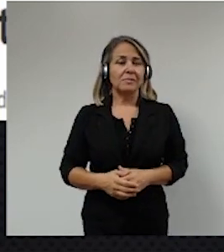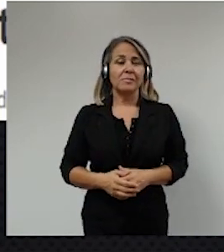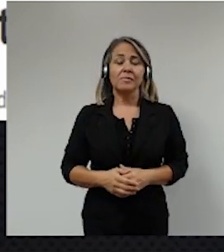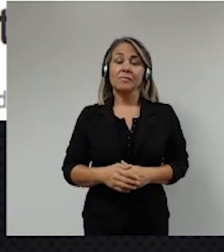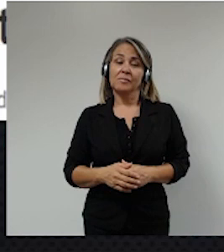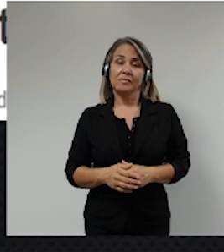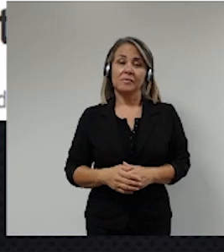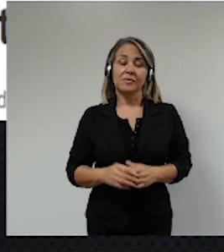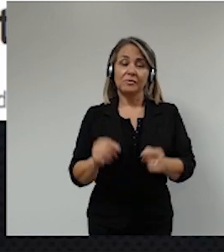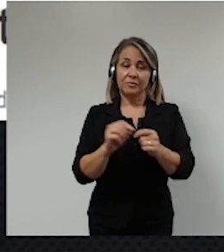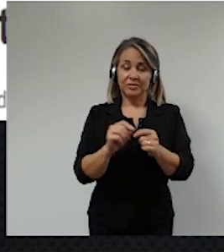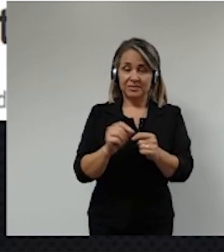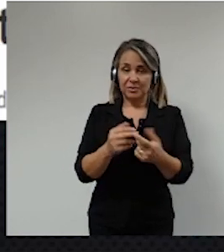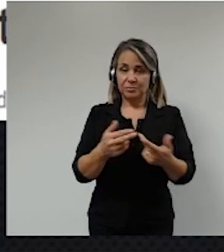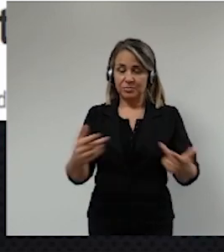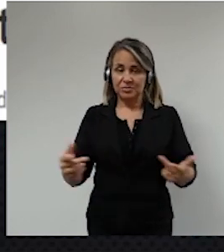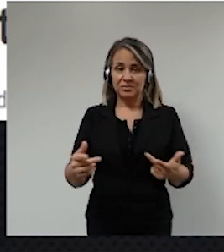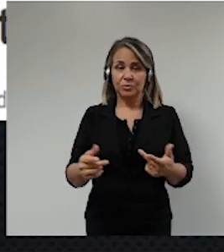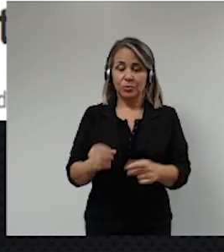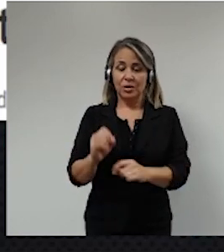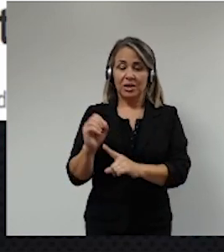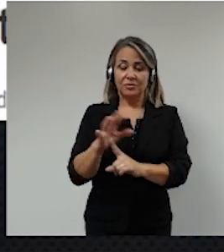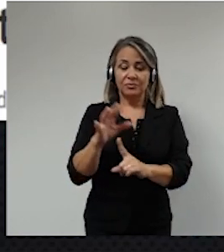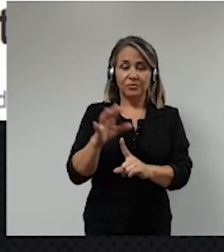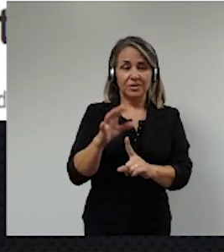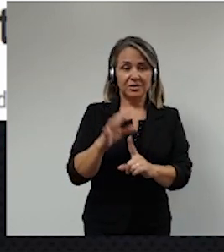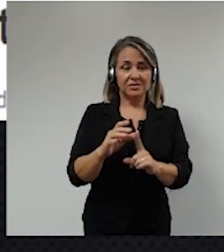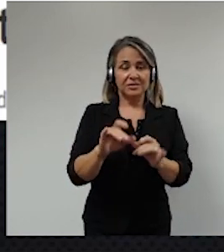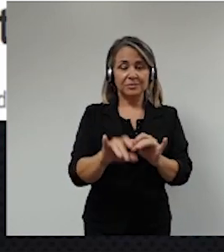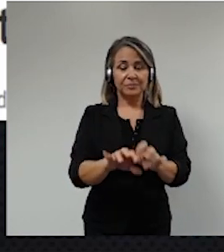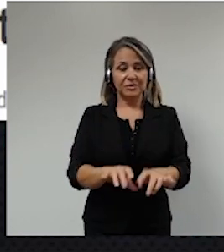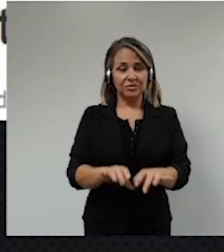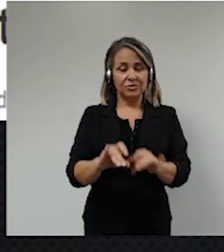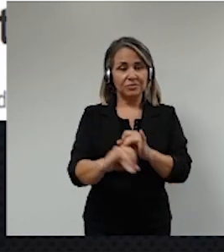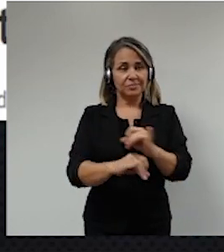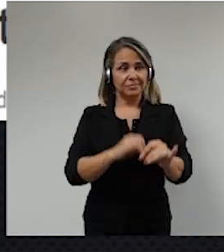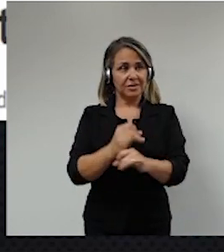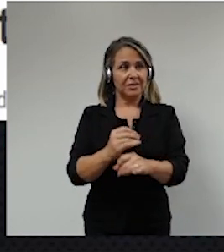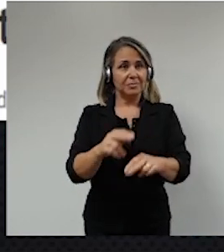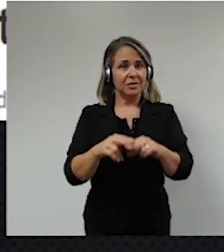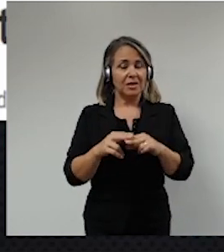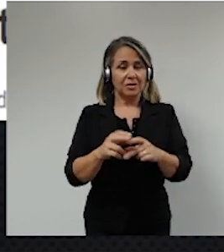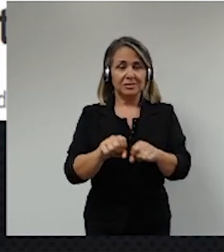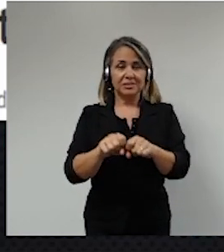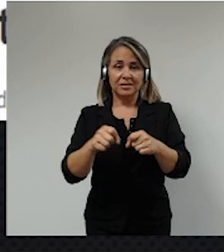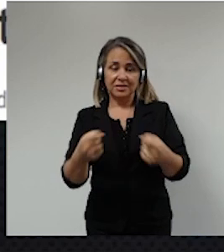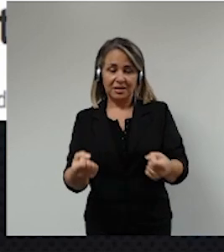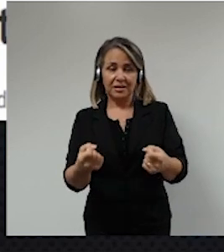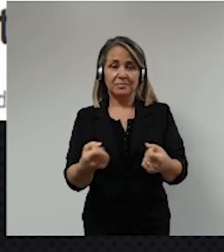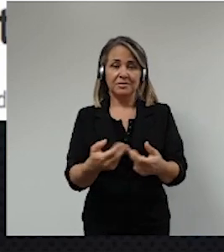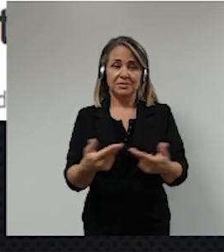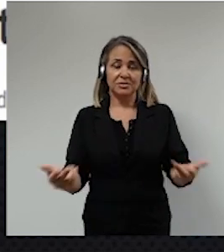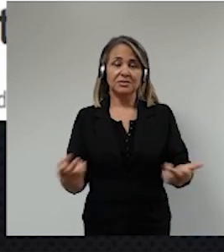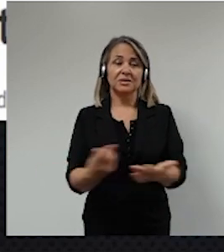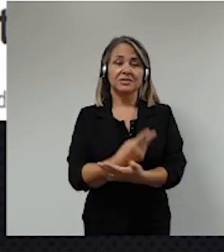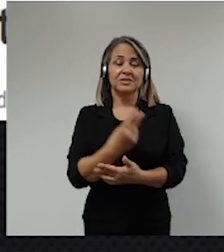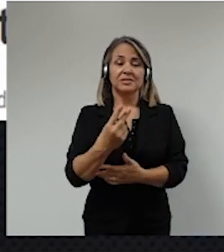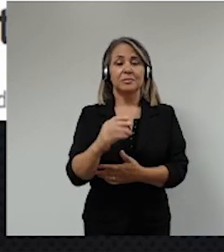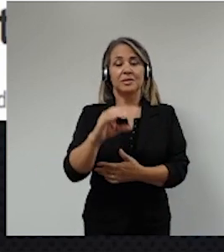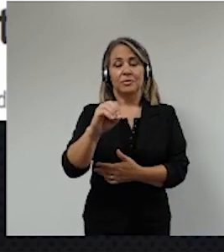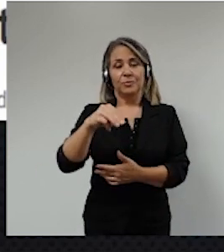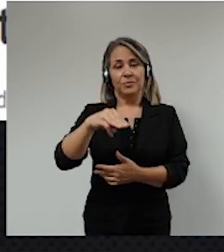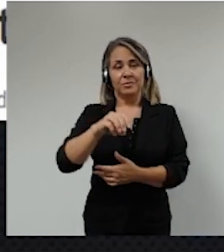encerraram seu contrato com influencers digitais devido à quebra medidas adotadas pela